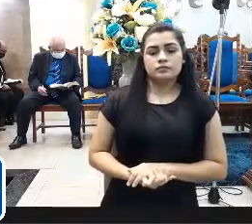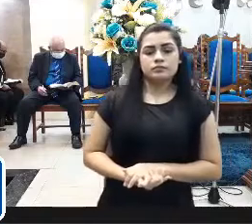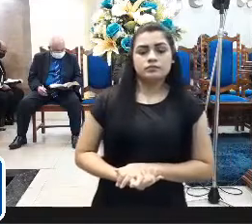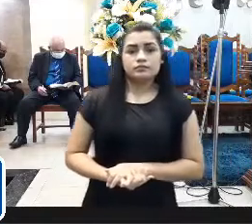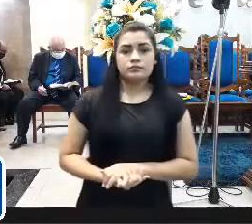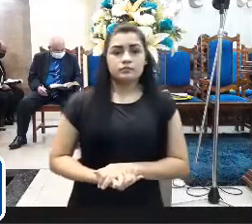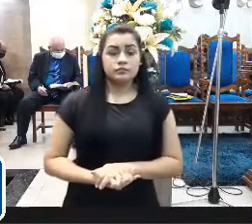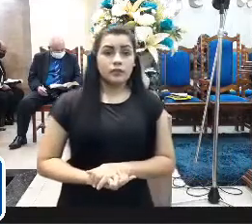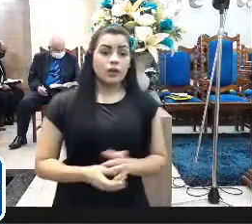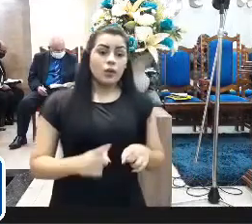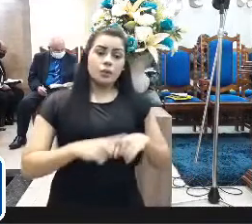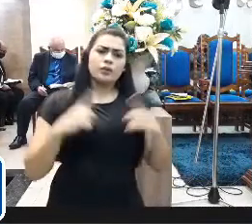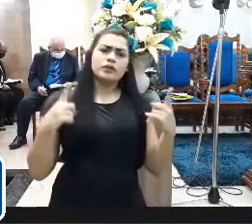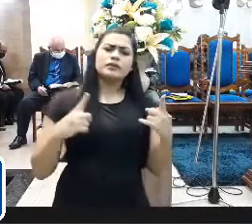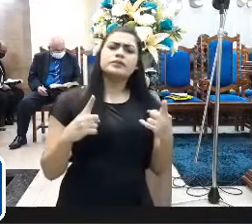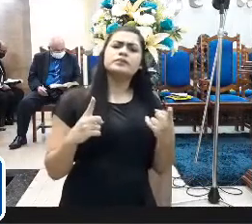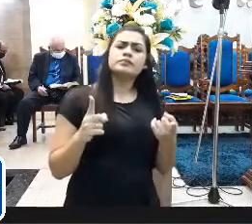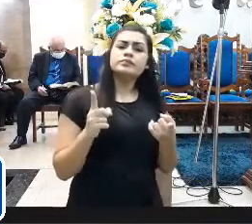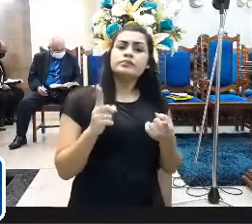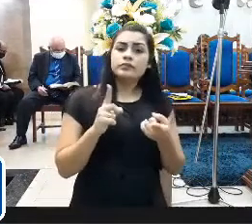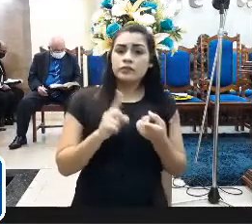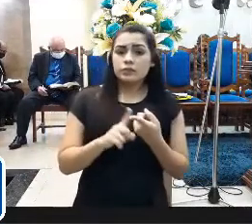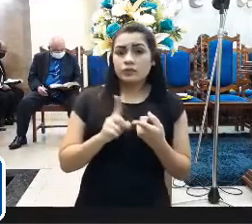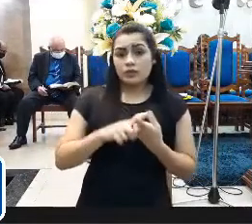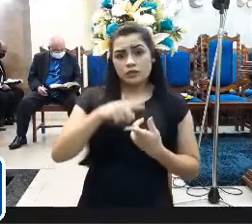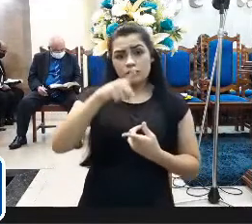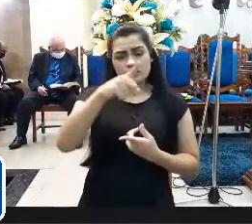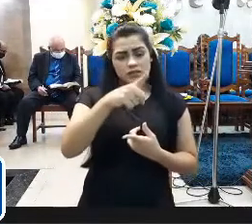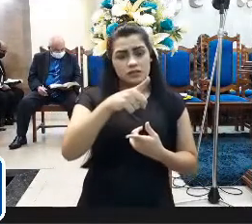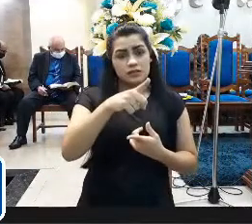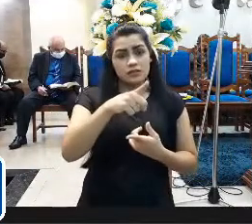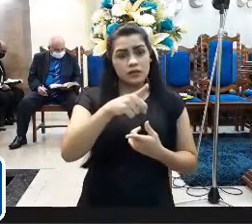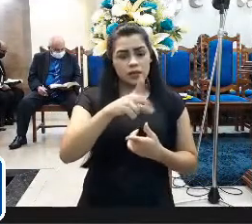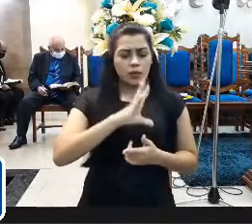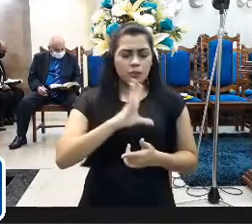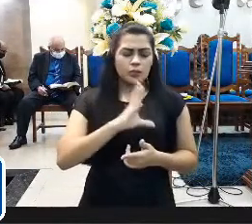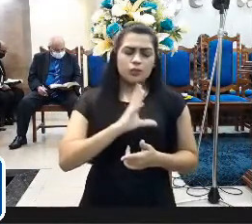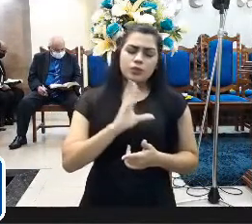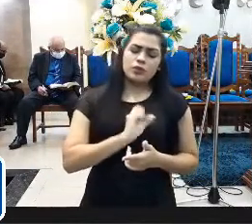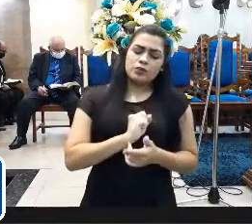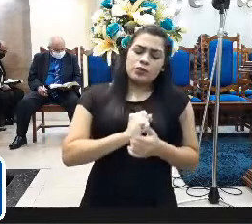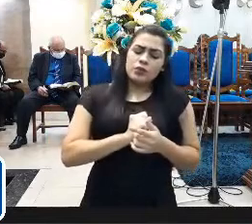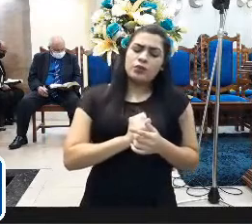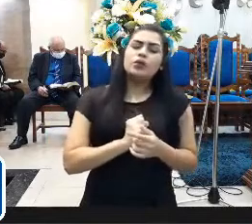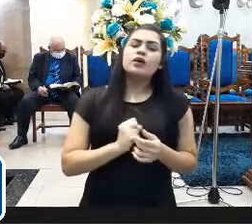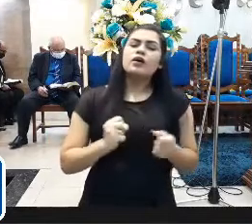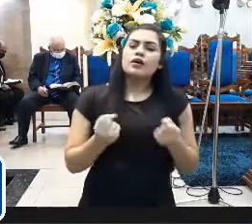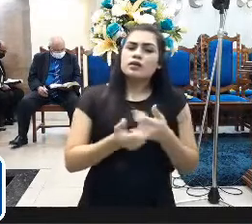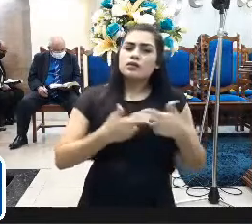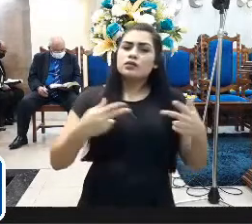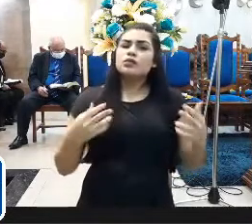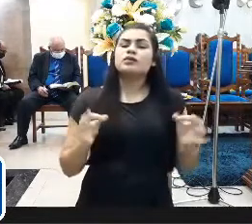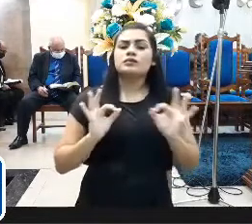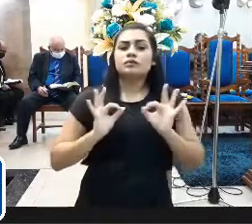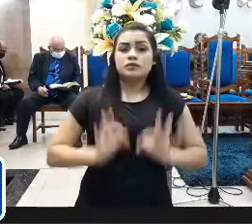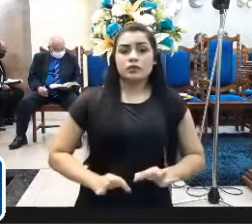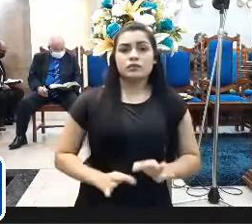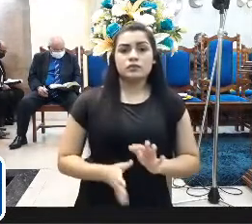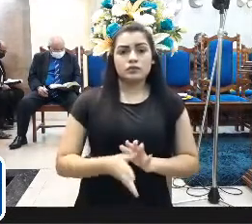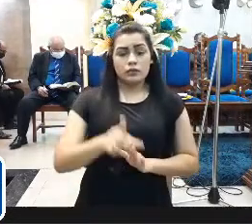Mas também se padecerdes por amor da justiça. Sois o quê, irmãos? Leiam vocês todos. 1, 2,